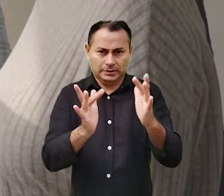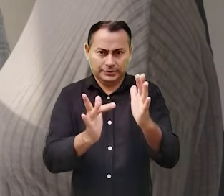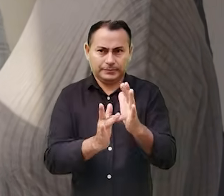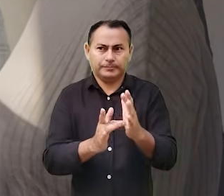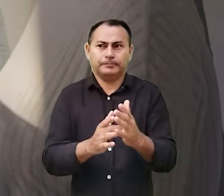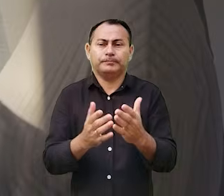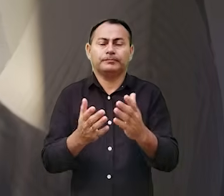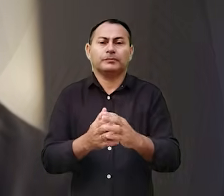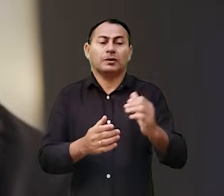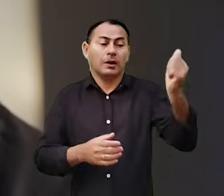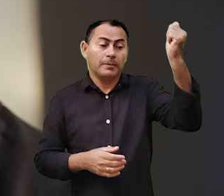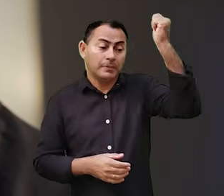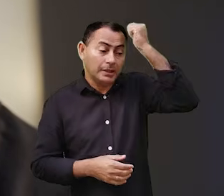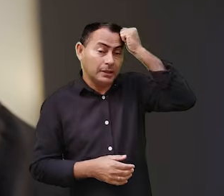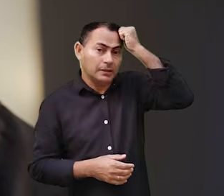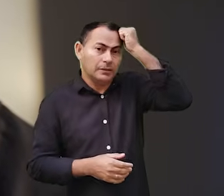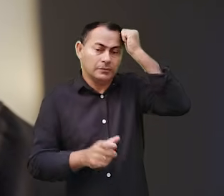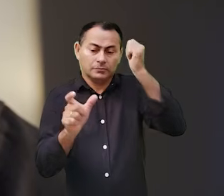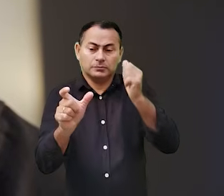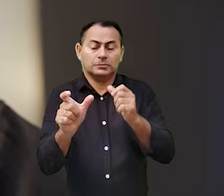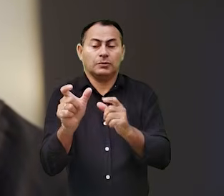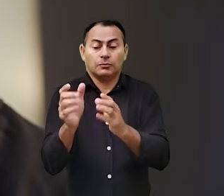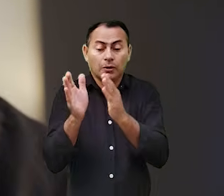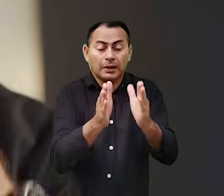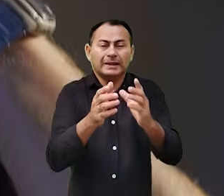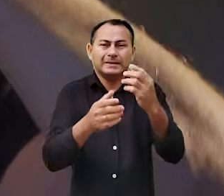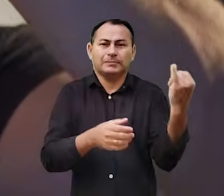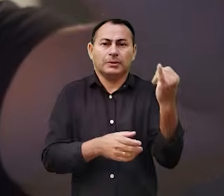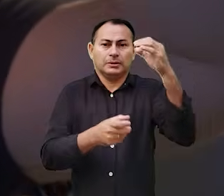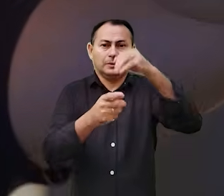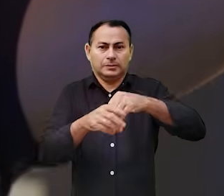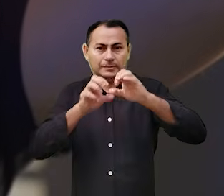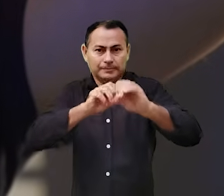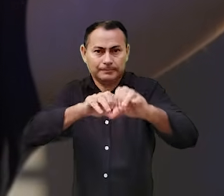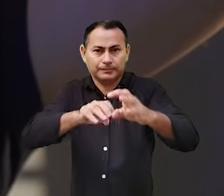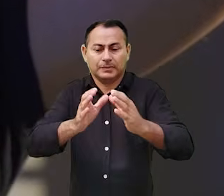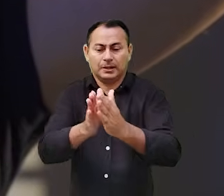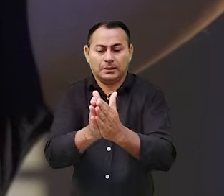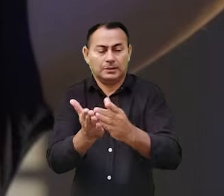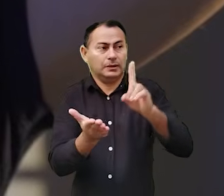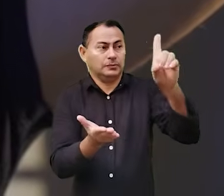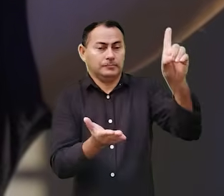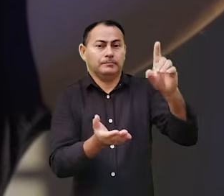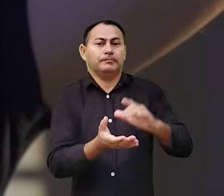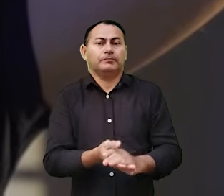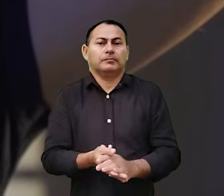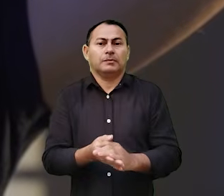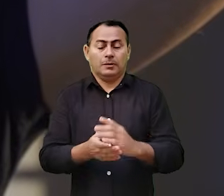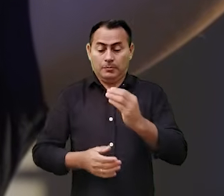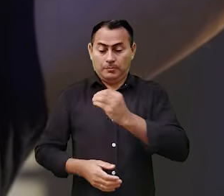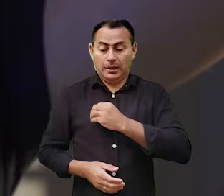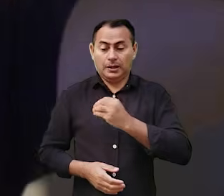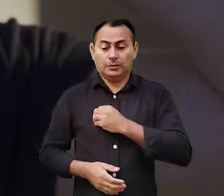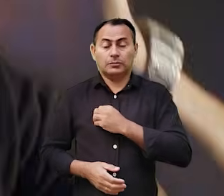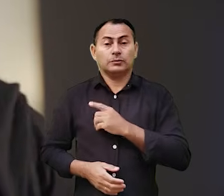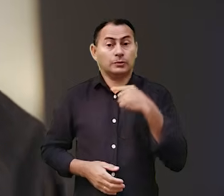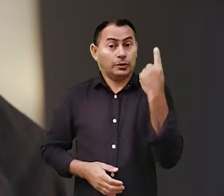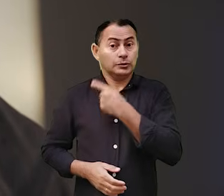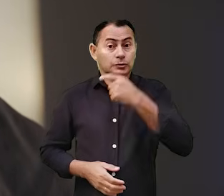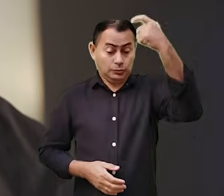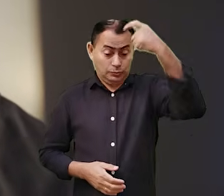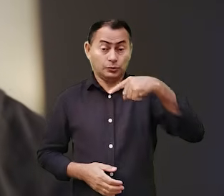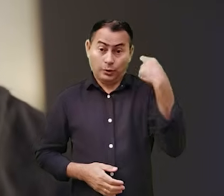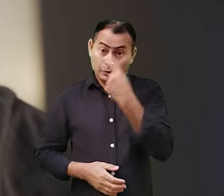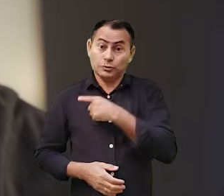Cristo. O arrependimento tem uma parte muito importante dentro do ensino das Escrituras. Como pecadores que